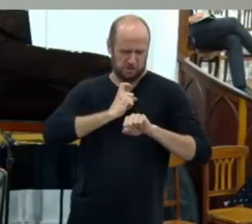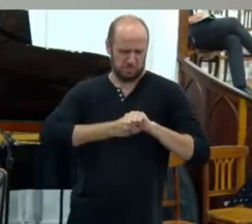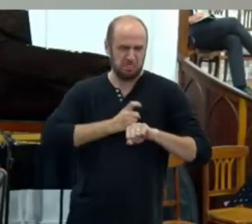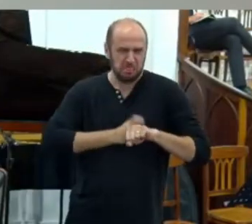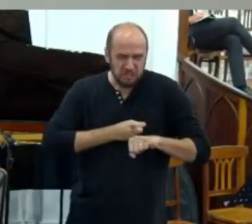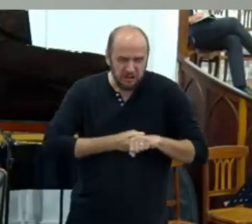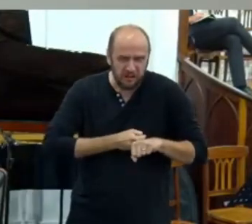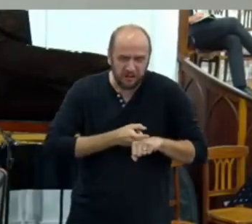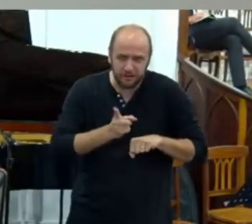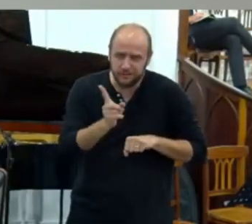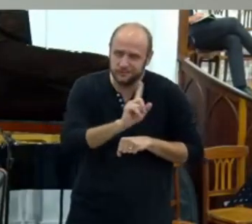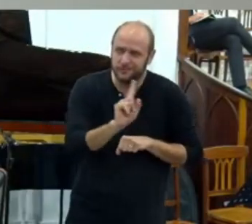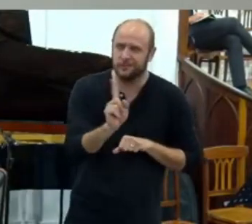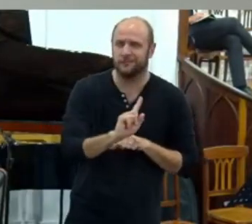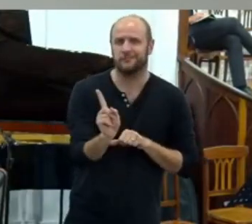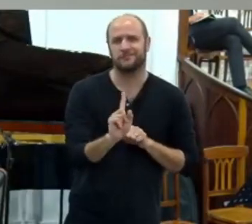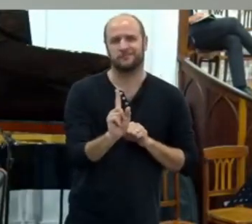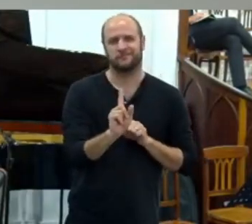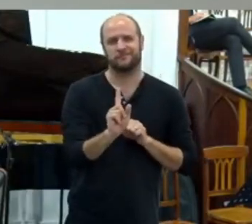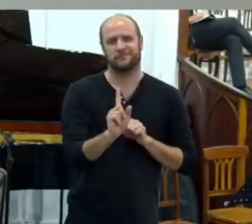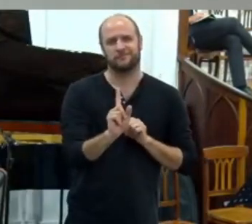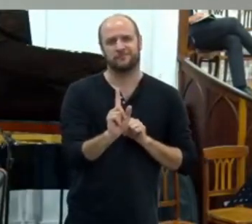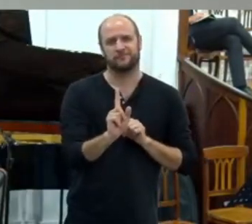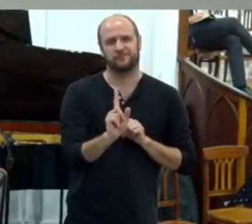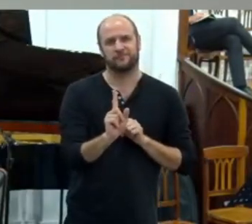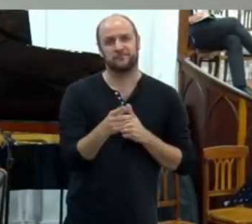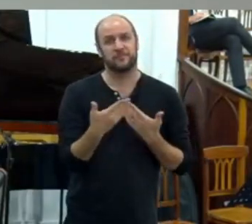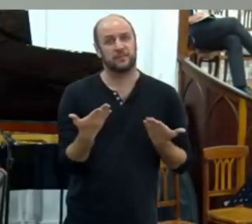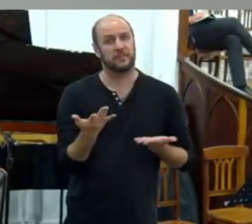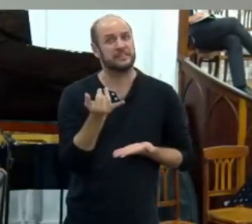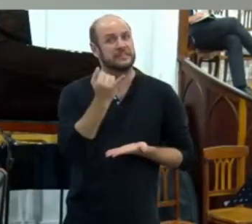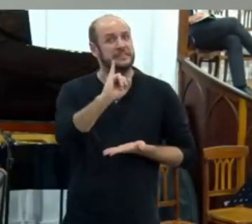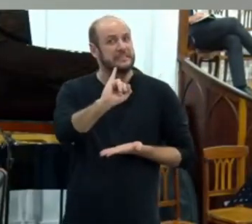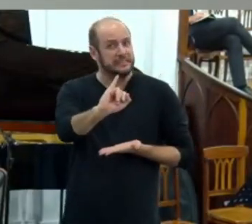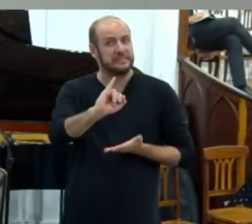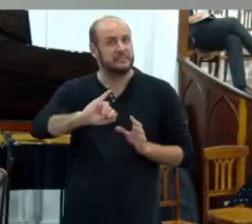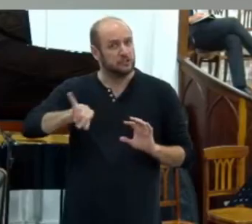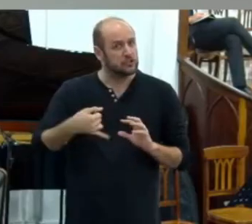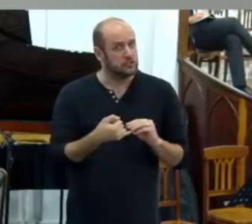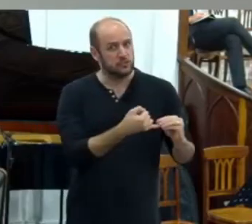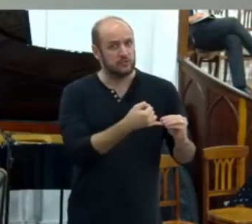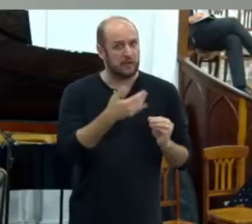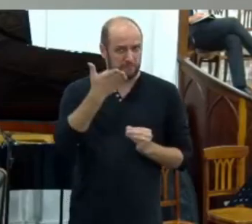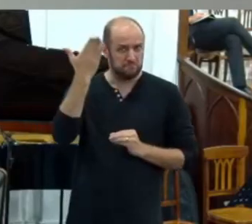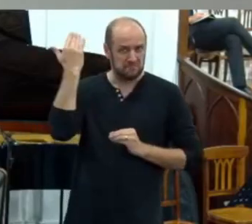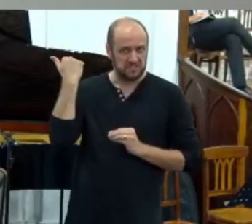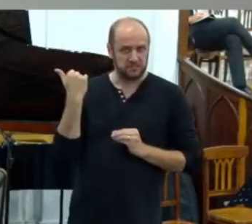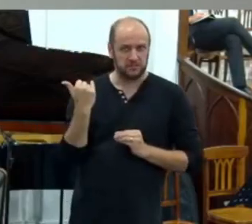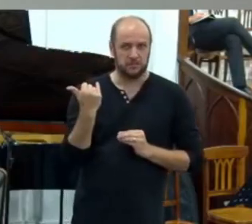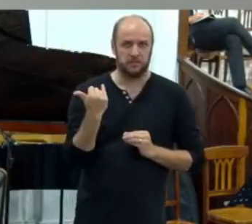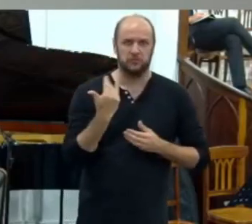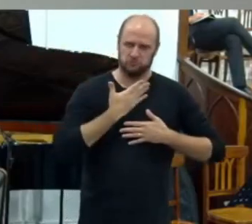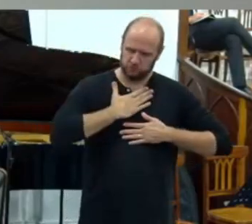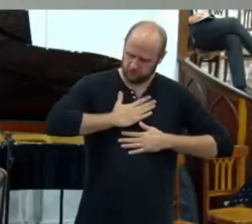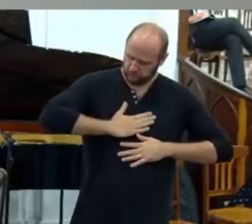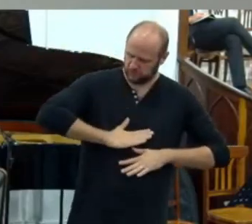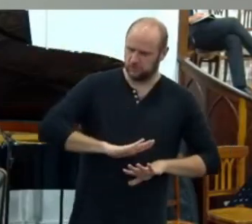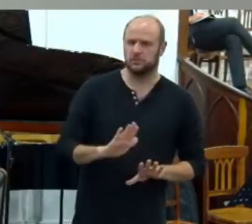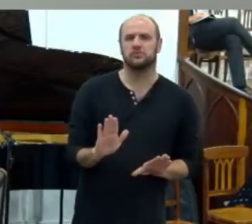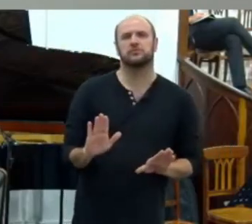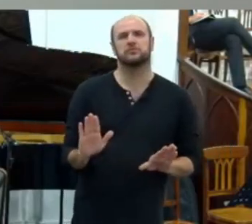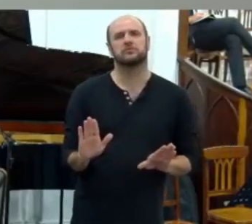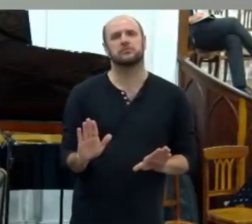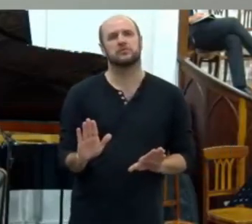o coração. Ora, se Josué lhes tivesse dado descanso,